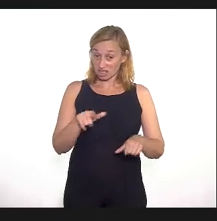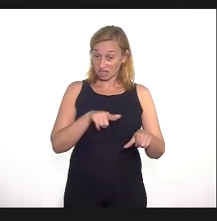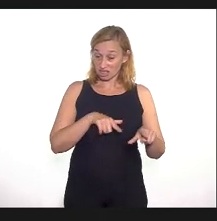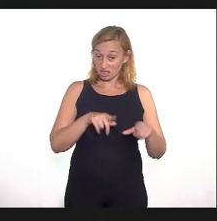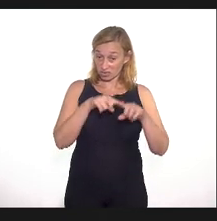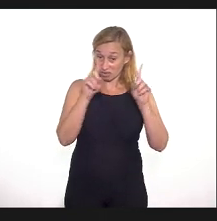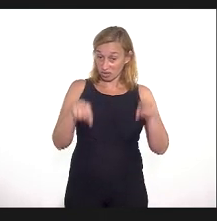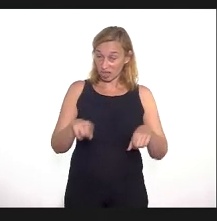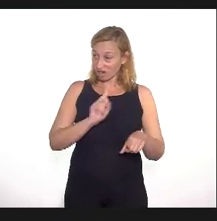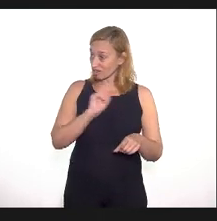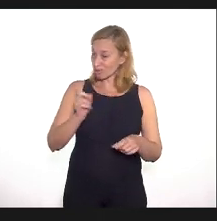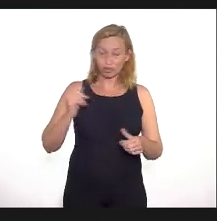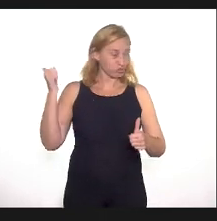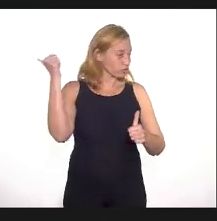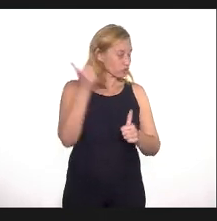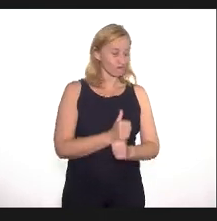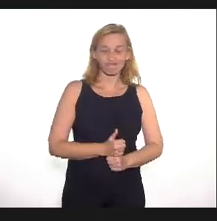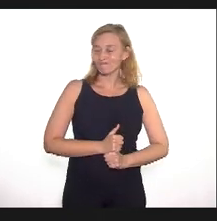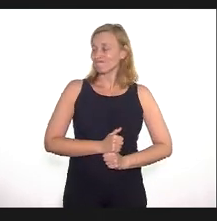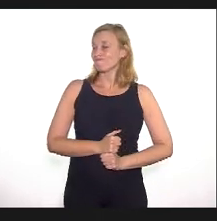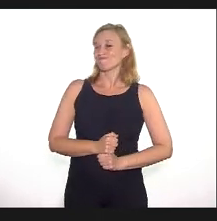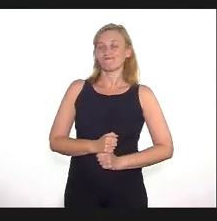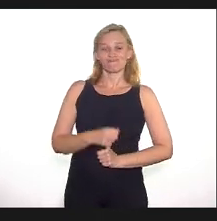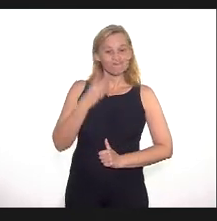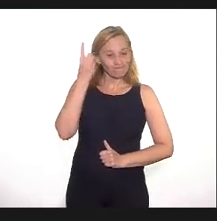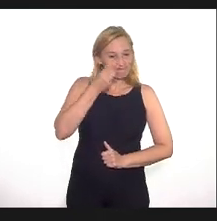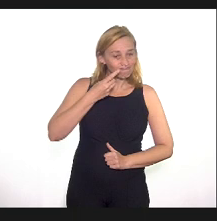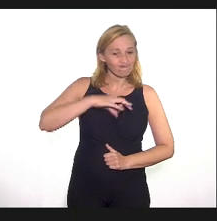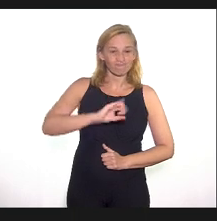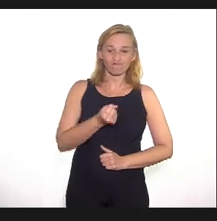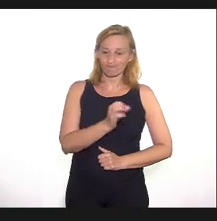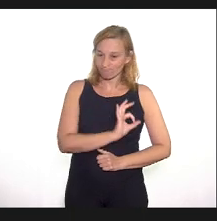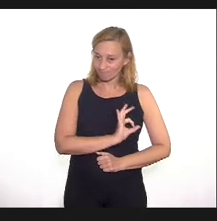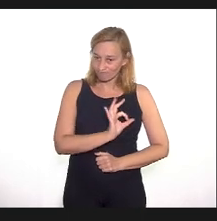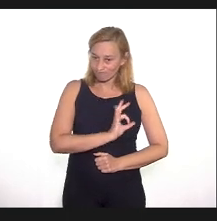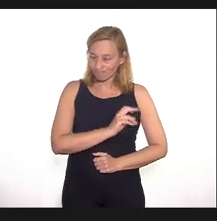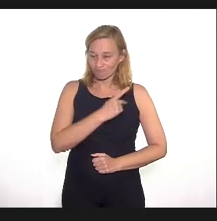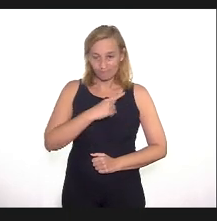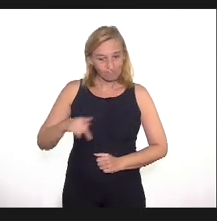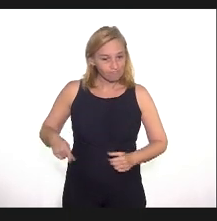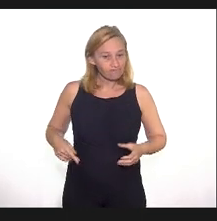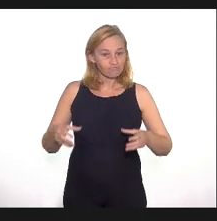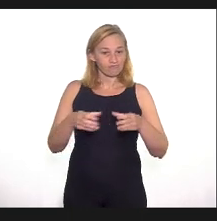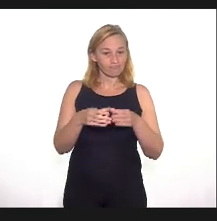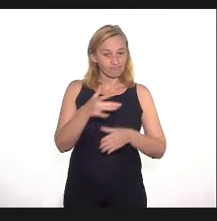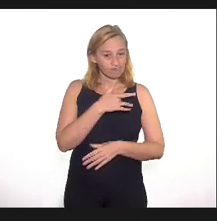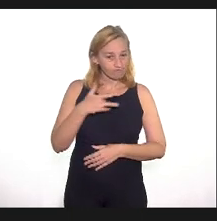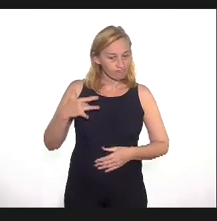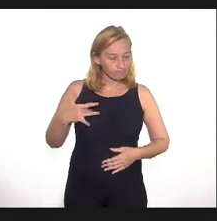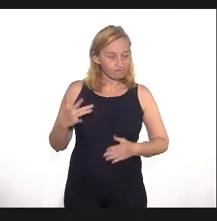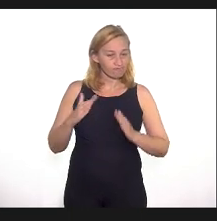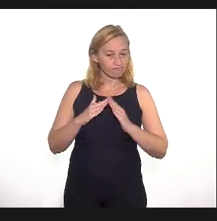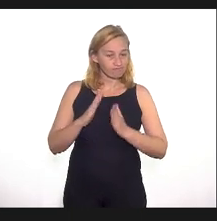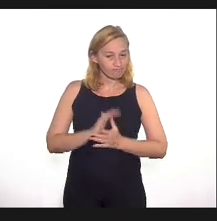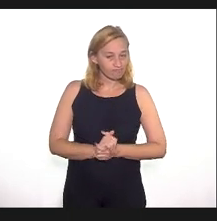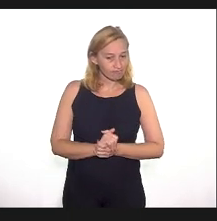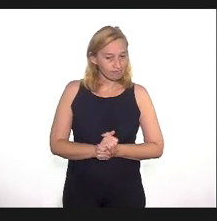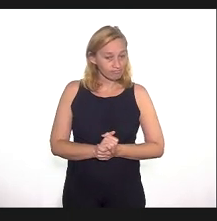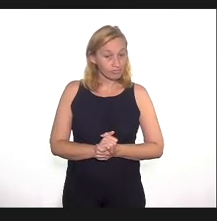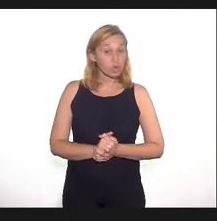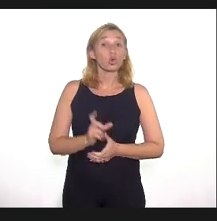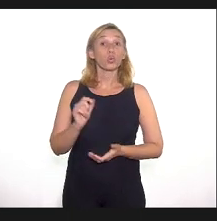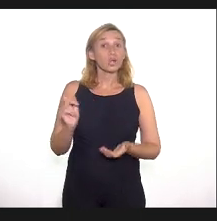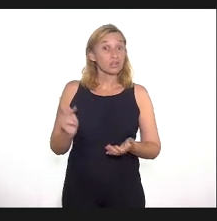sendo substituídos, deputada Marta Rocha, presidente da Comissão de Saúde dessa casa. O que